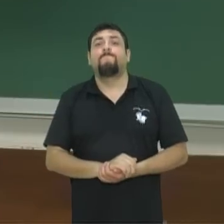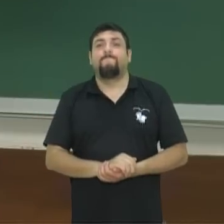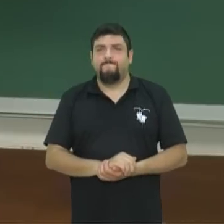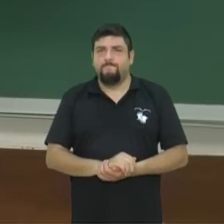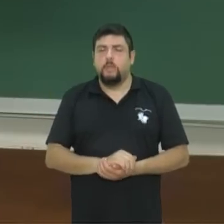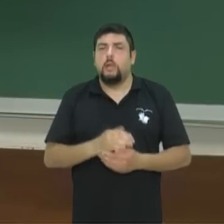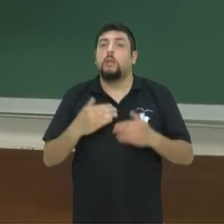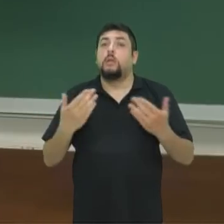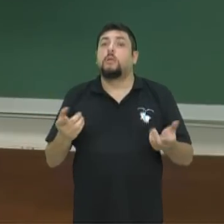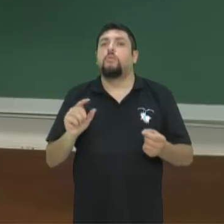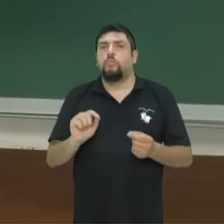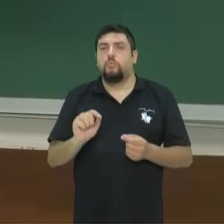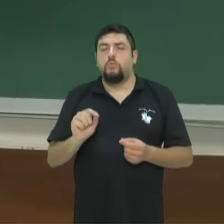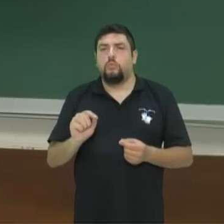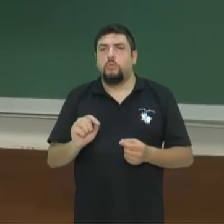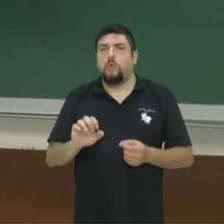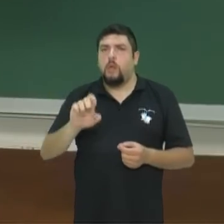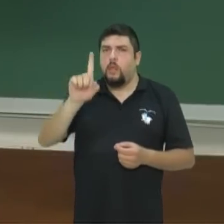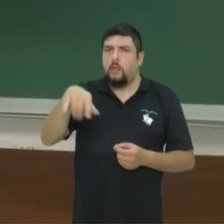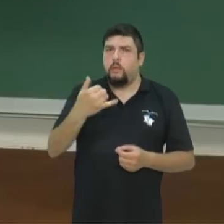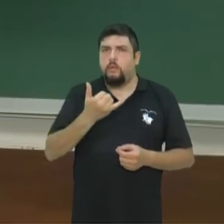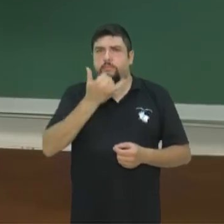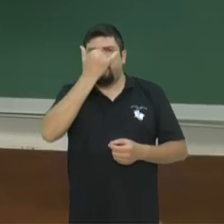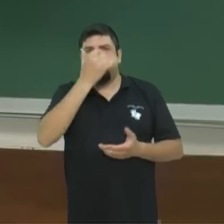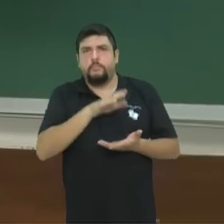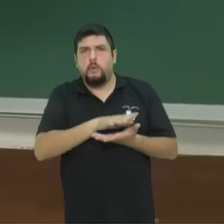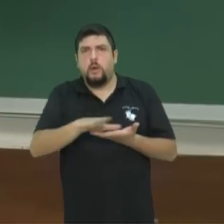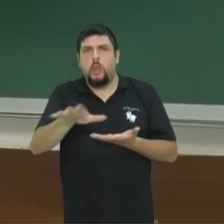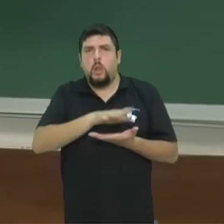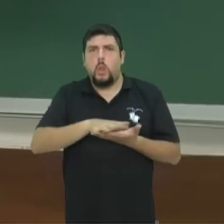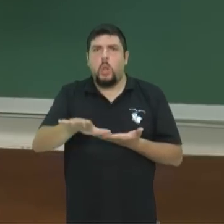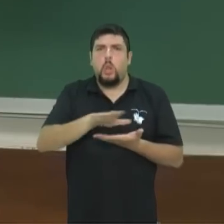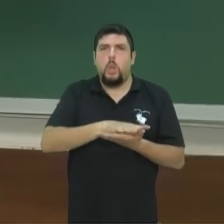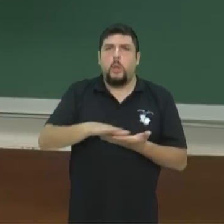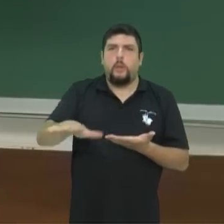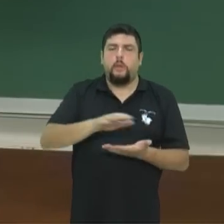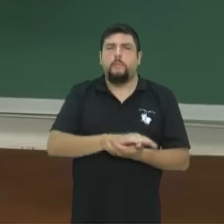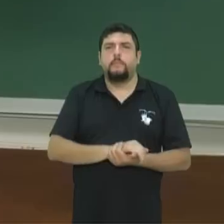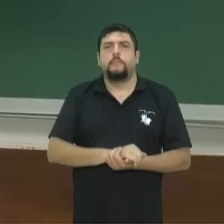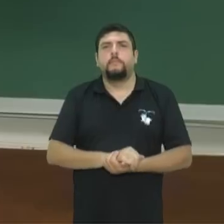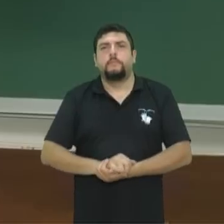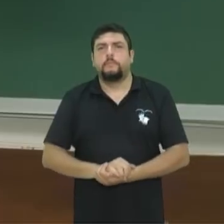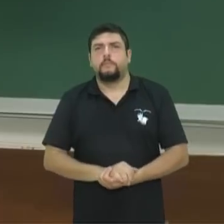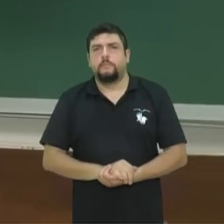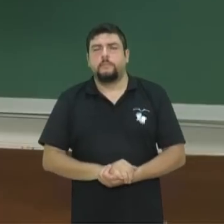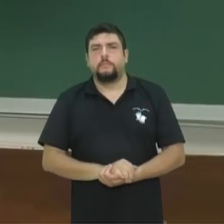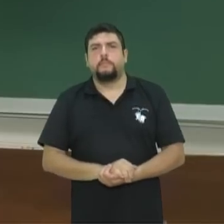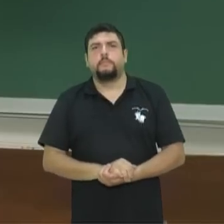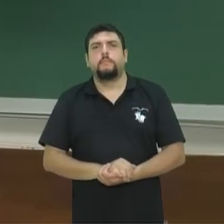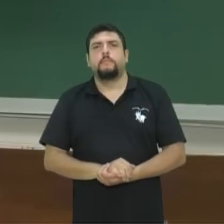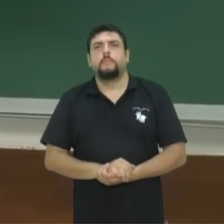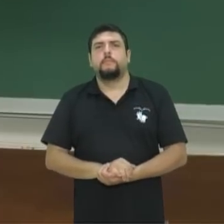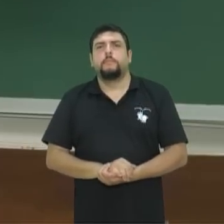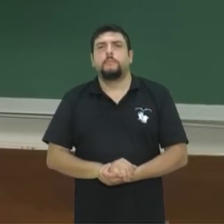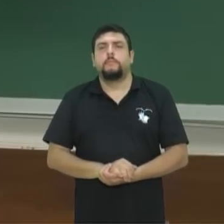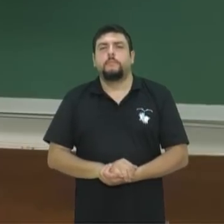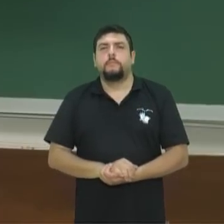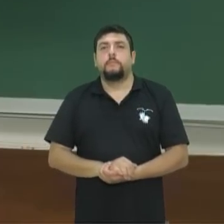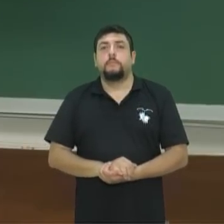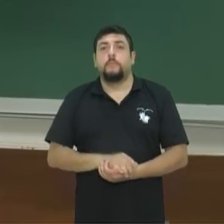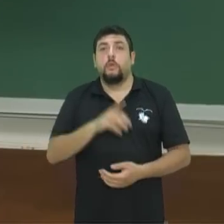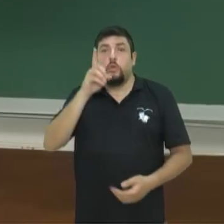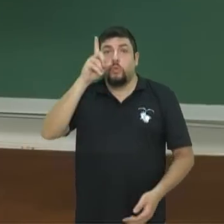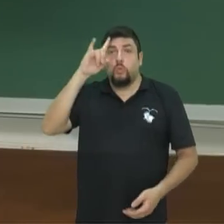pela compulsão de comprar, né? Pelo ato compulsivo de fazer compras desnecessárias. No dia do pagamento, a pessoa